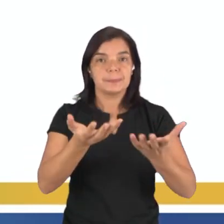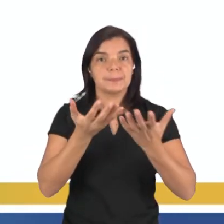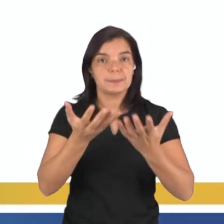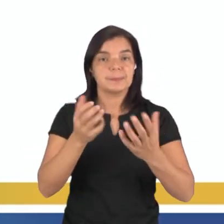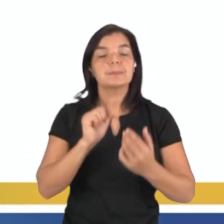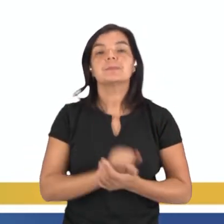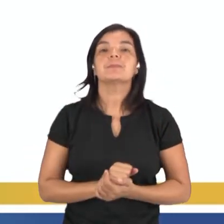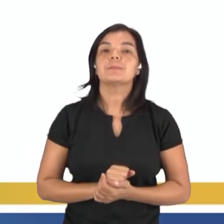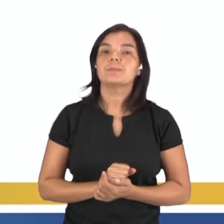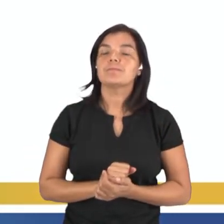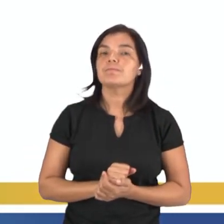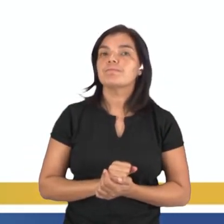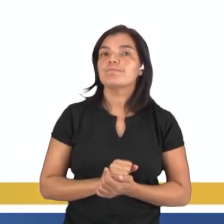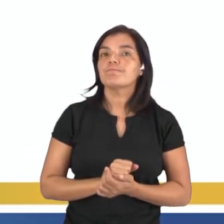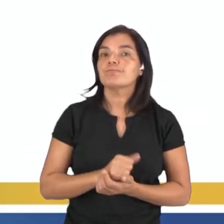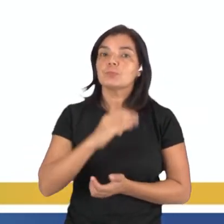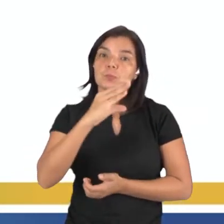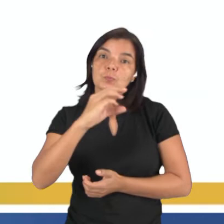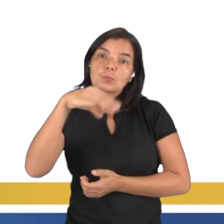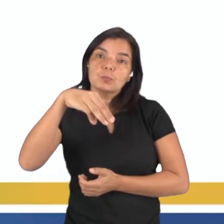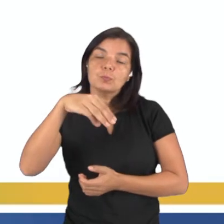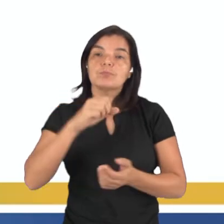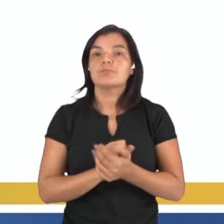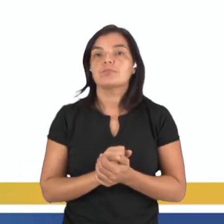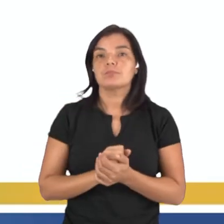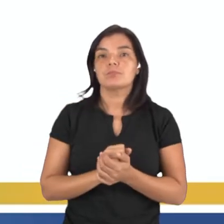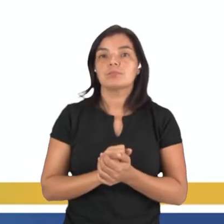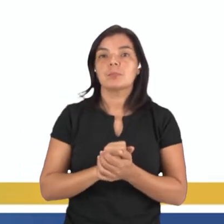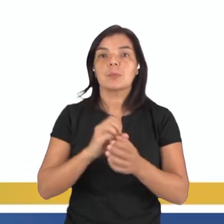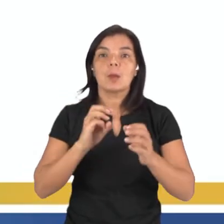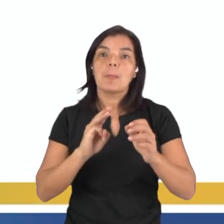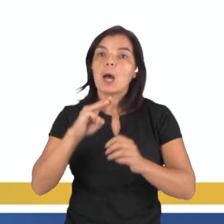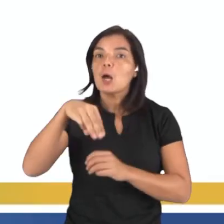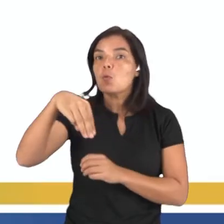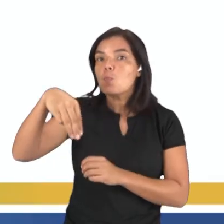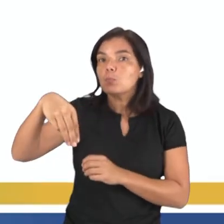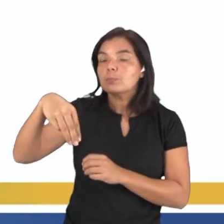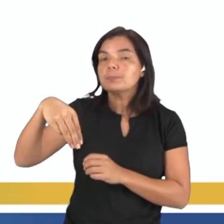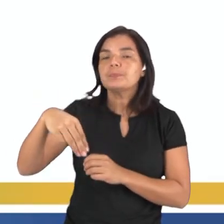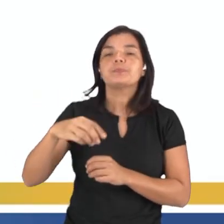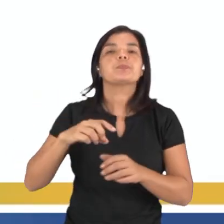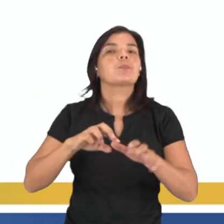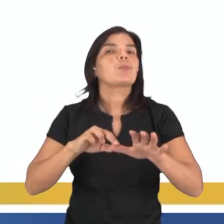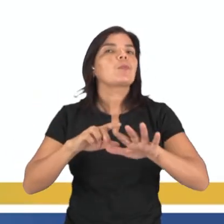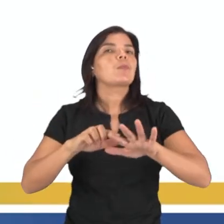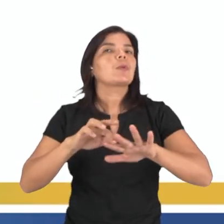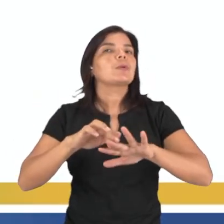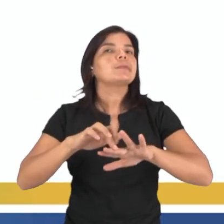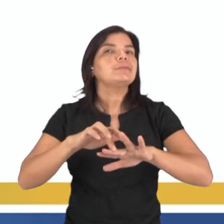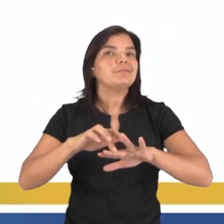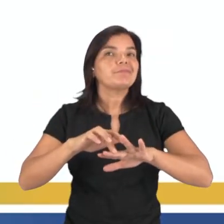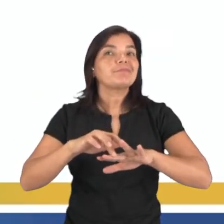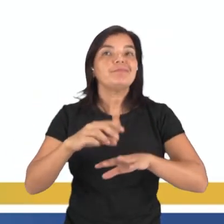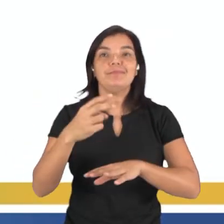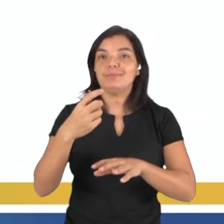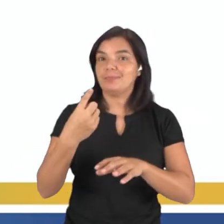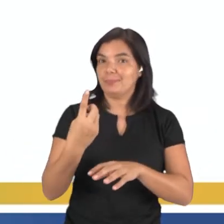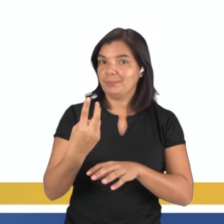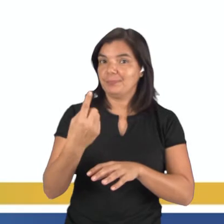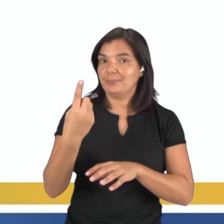quero sair do centímetro para o metro. Veja quantos degraus eu tenho até lá.